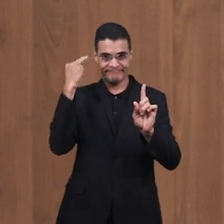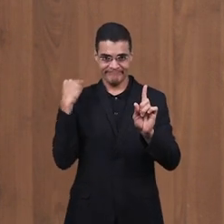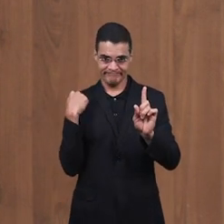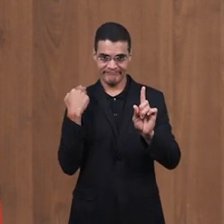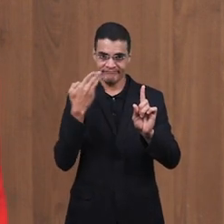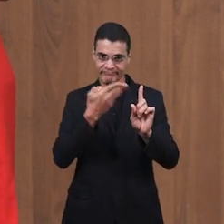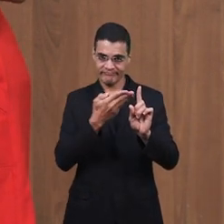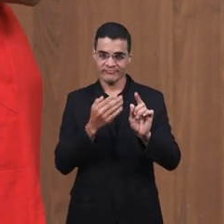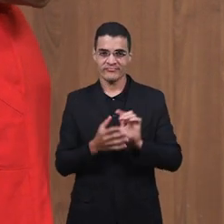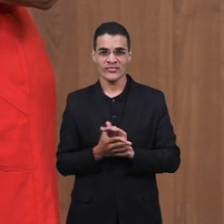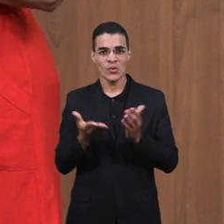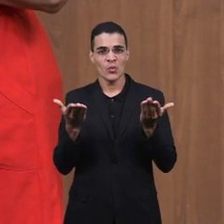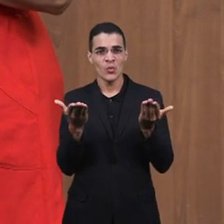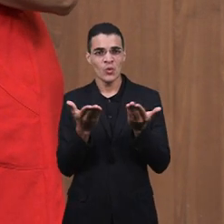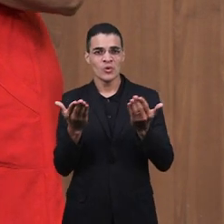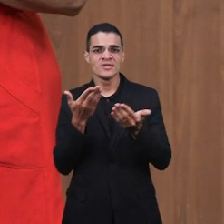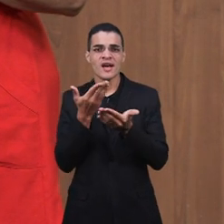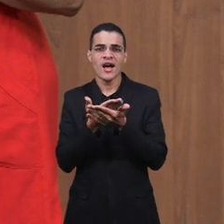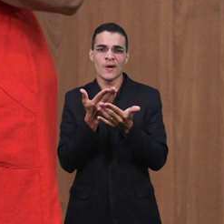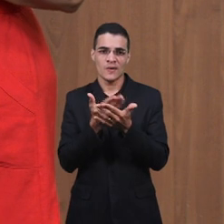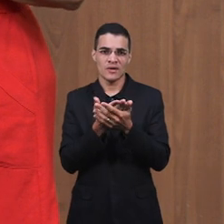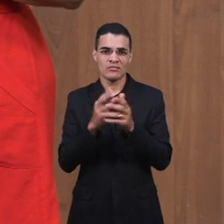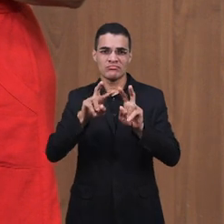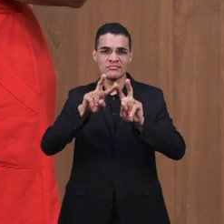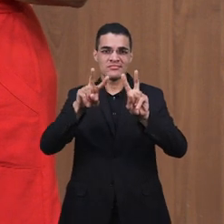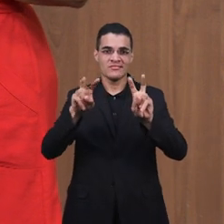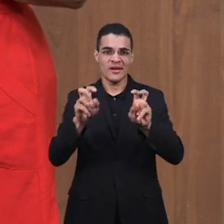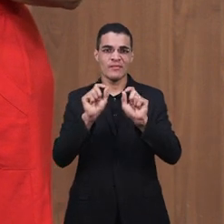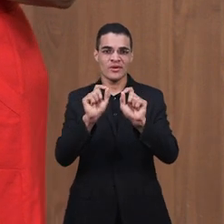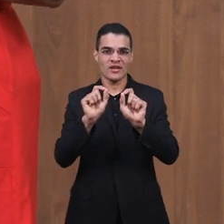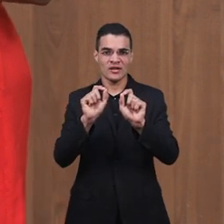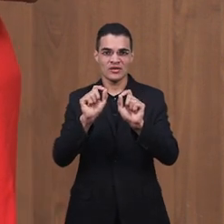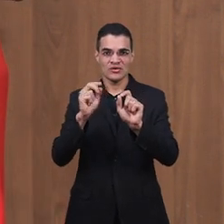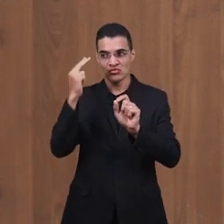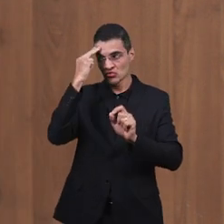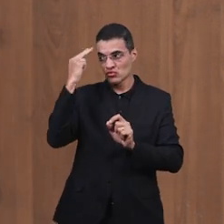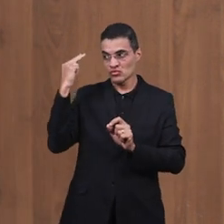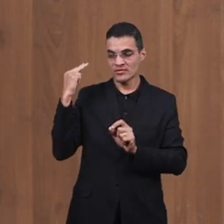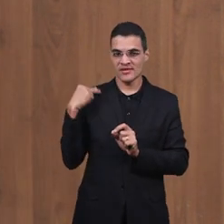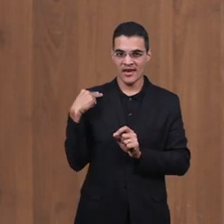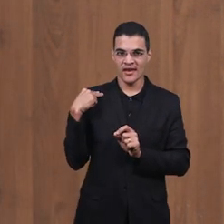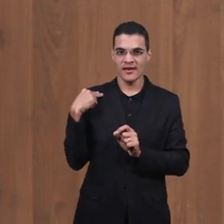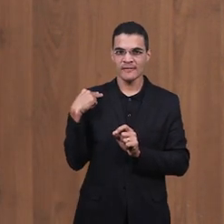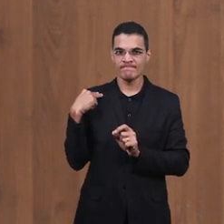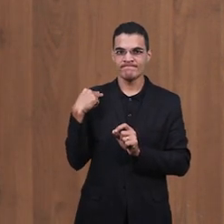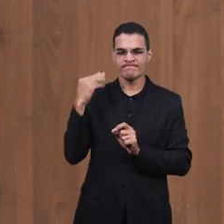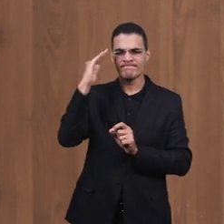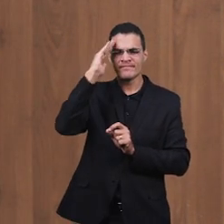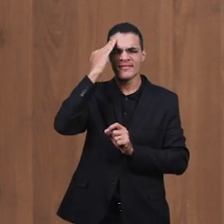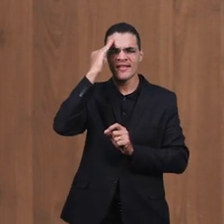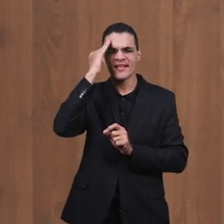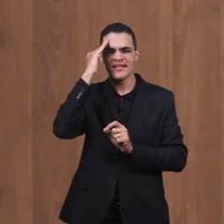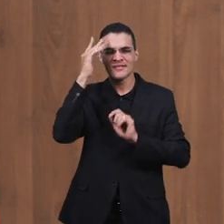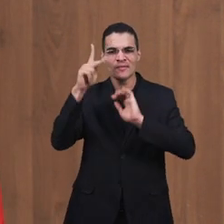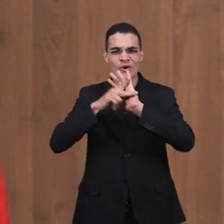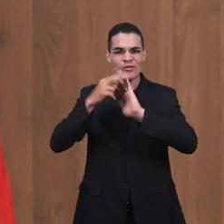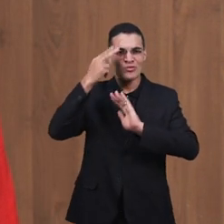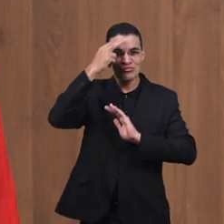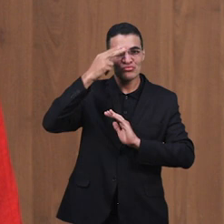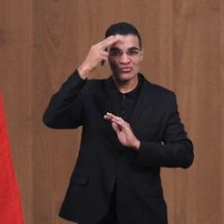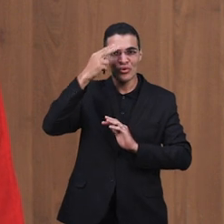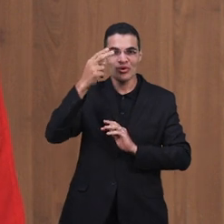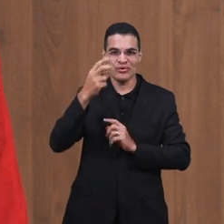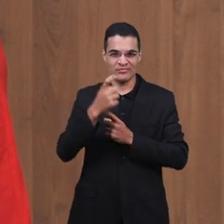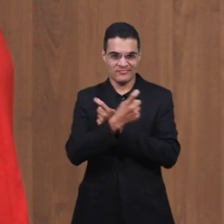José. Nossa aula hoje é José interpreta os sonhos de Faraó e